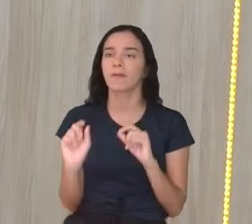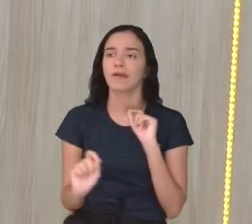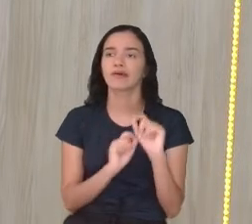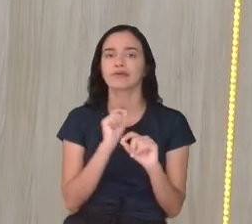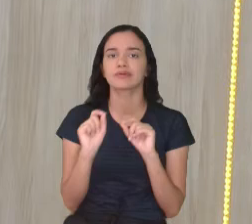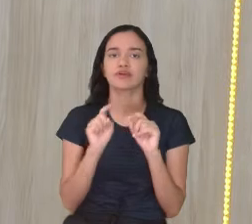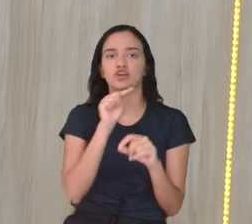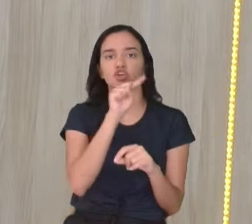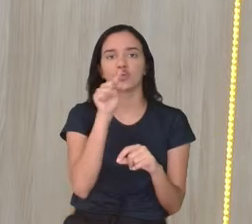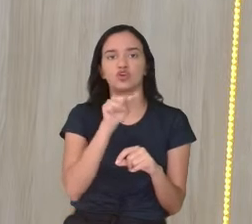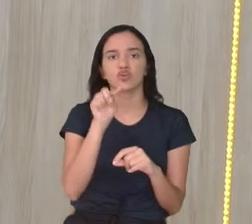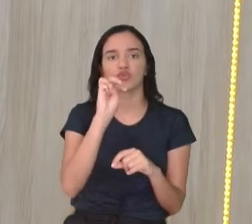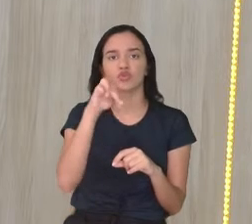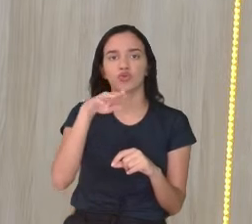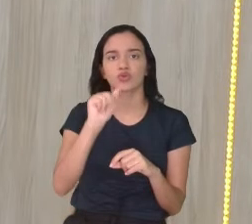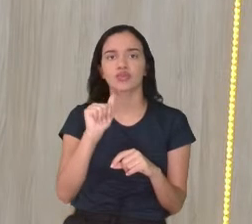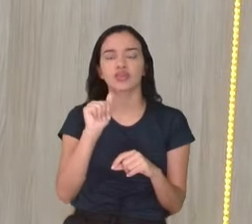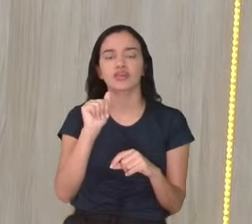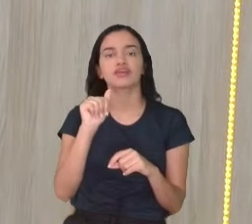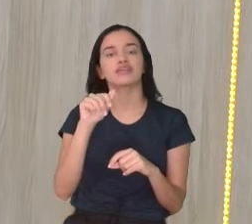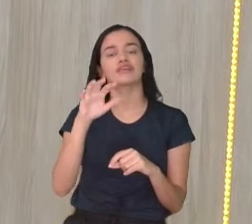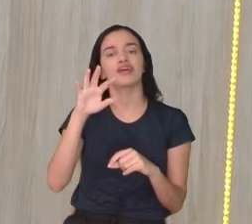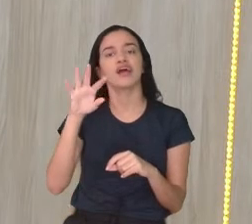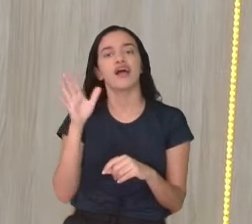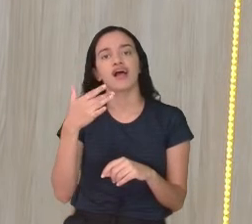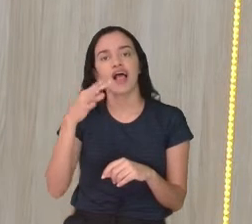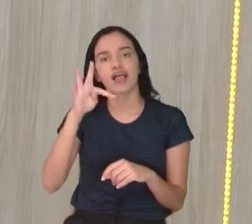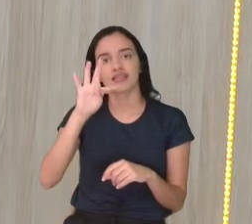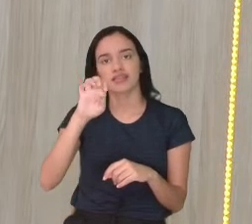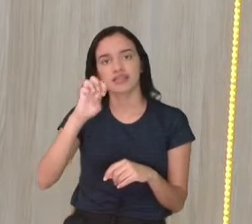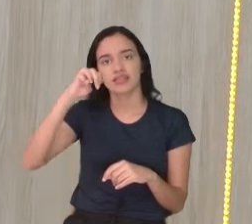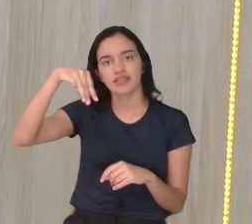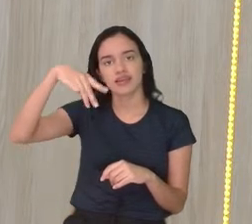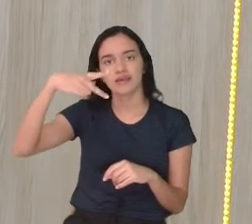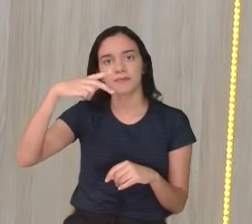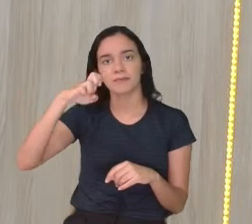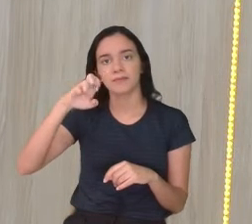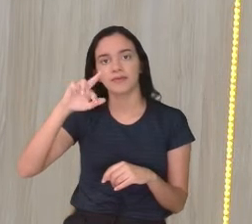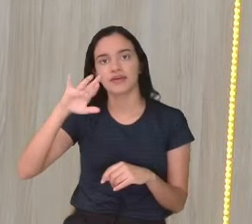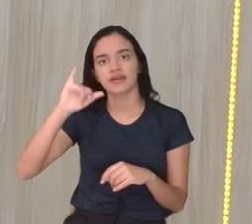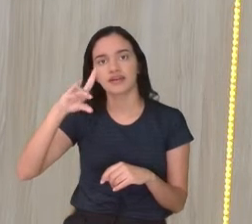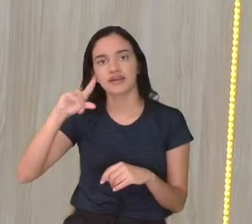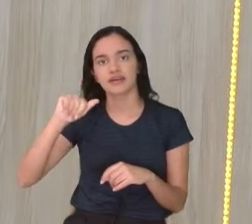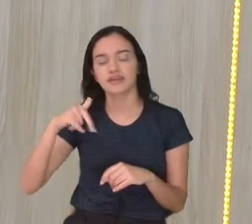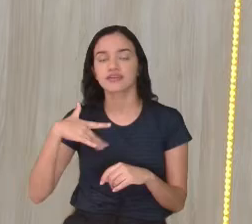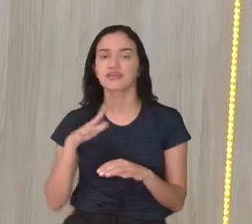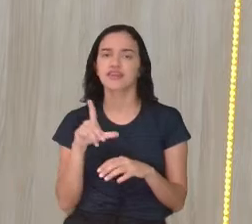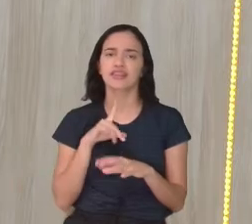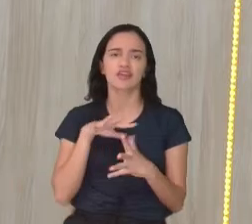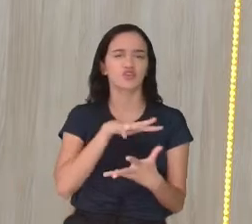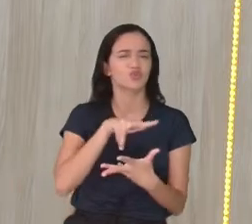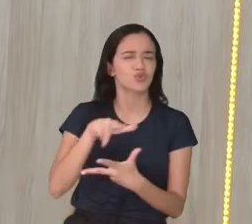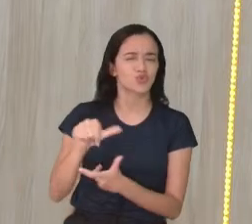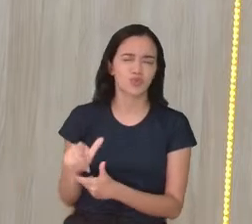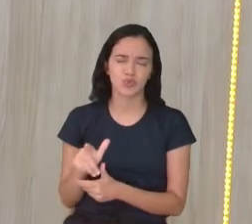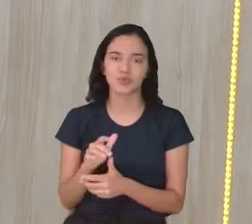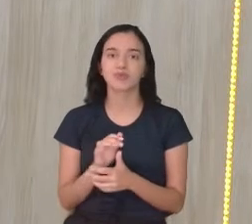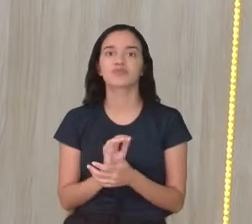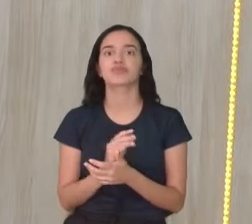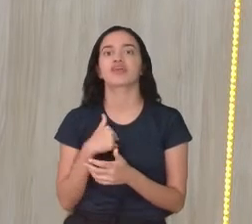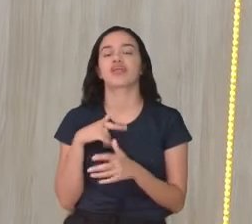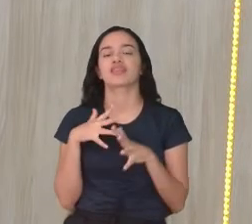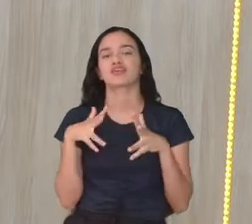as zonas temperadas. Temperadas é aquela meiuca, né, professor? Meio de É que campo, tem né? de tudo,